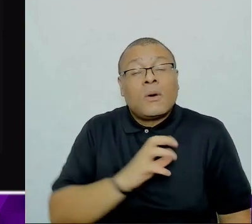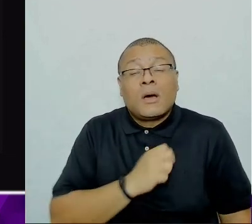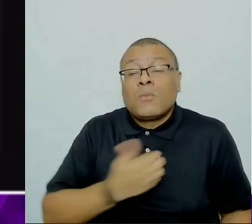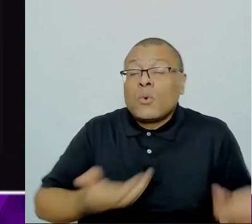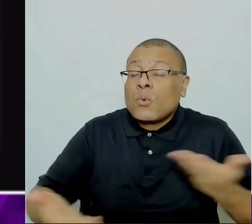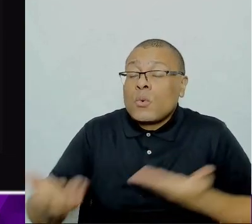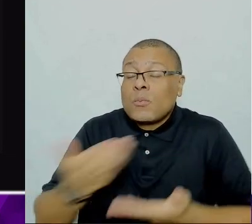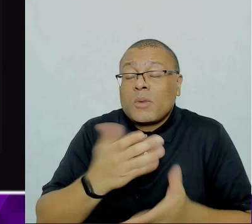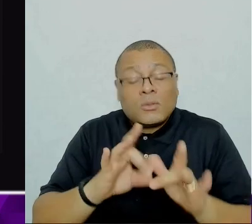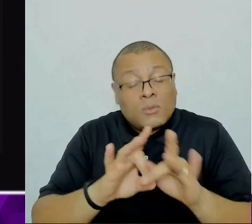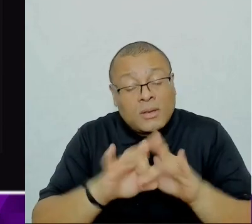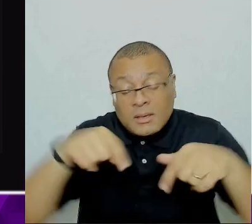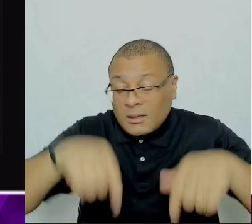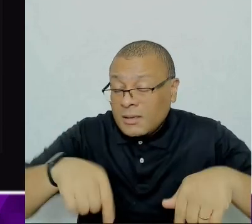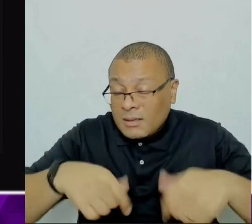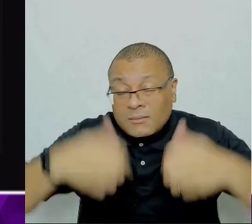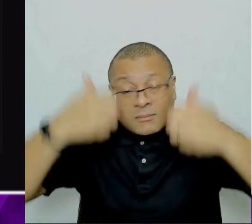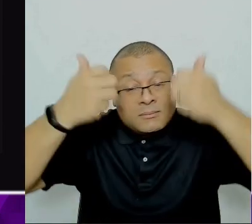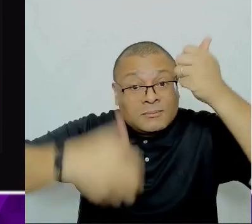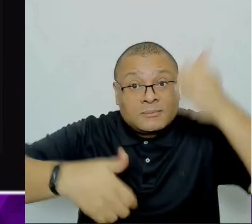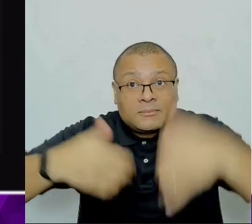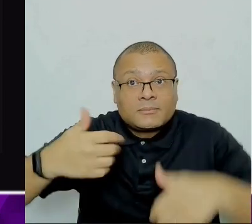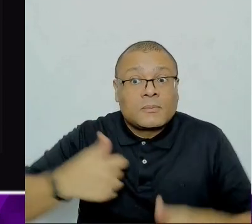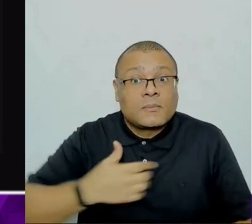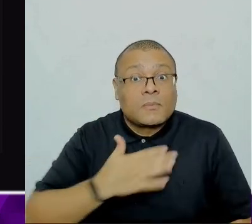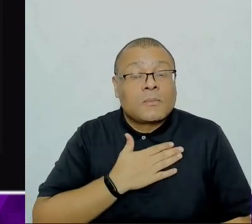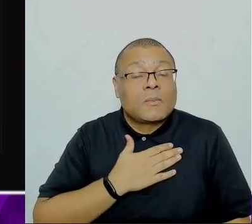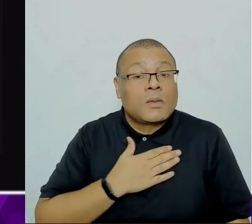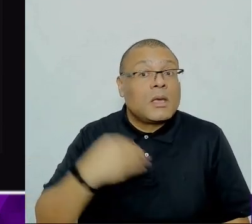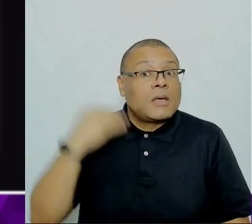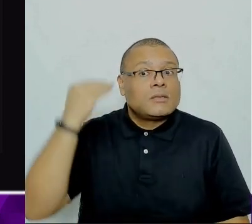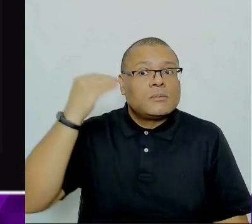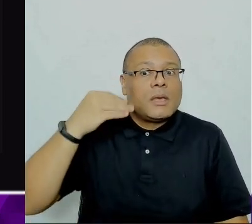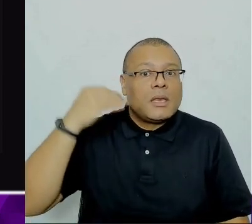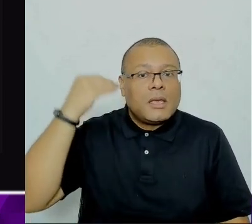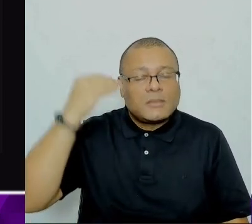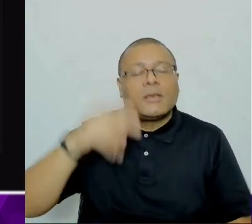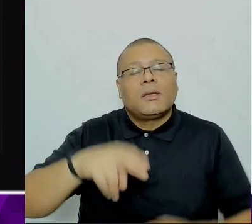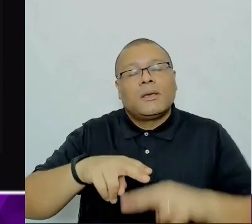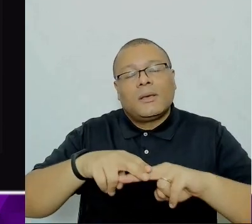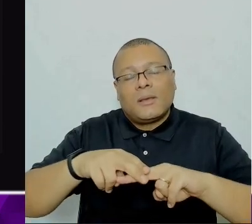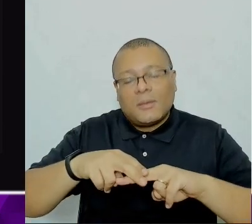aqui exatamente para compartilhar as minhas experiências e por isso